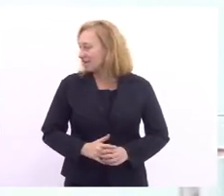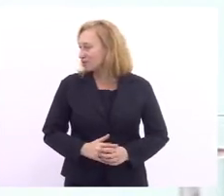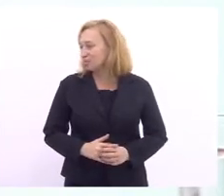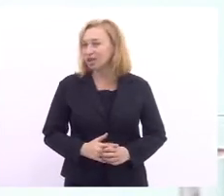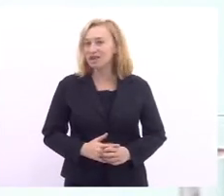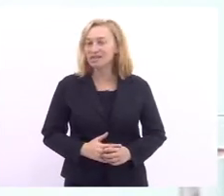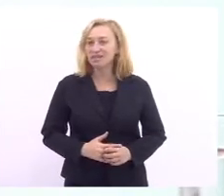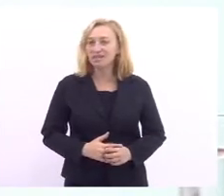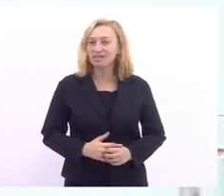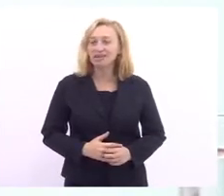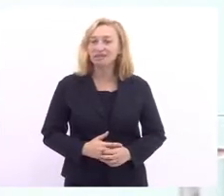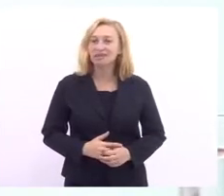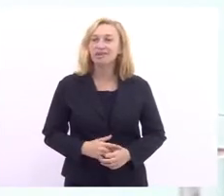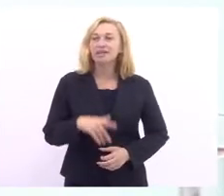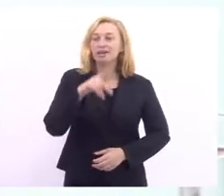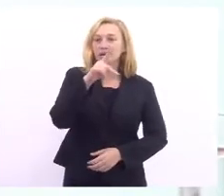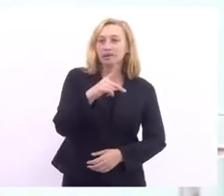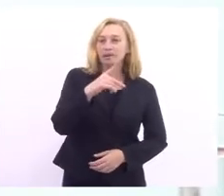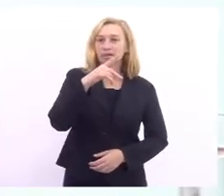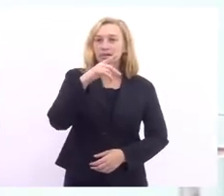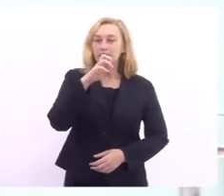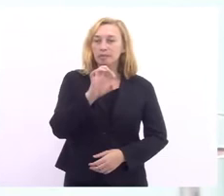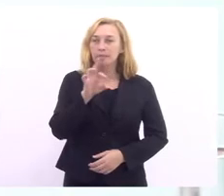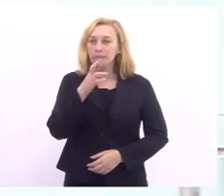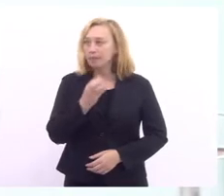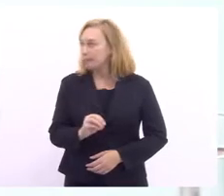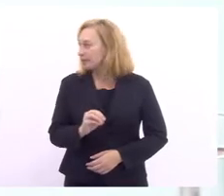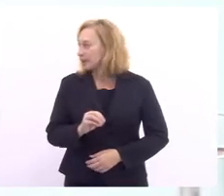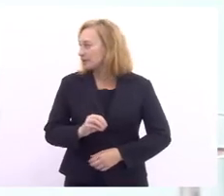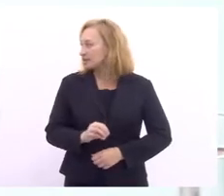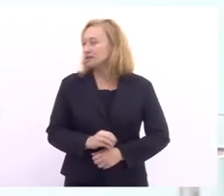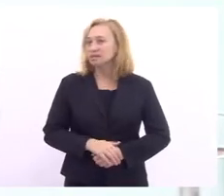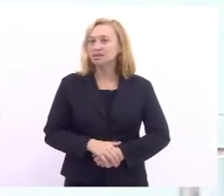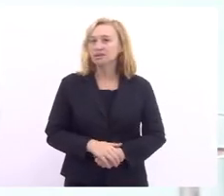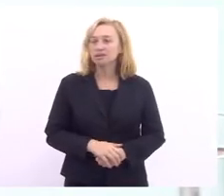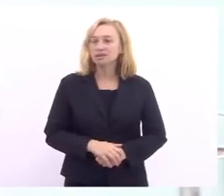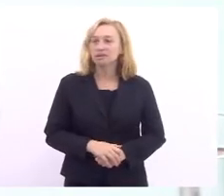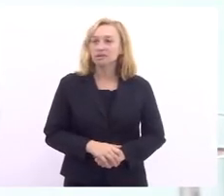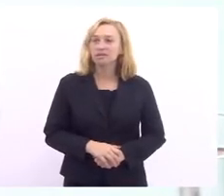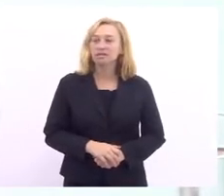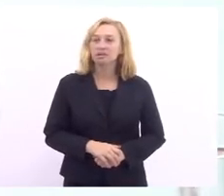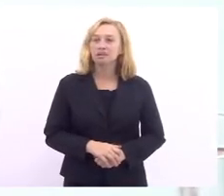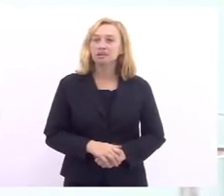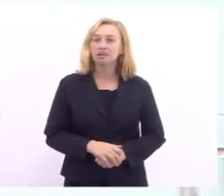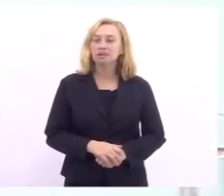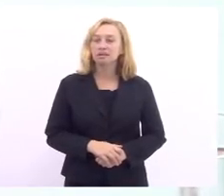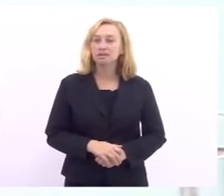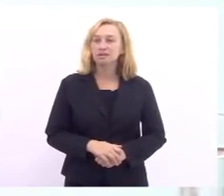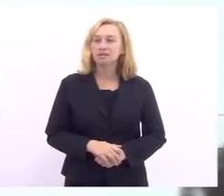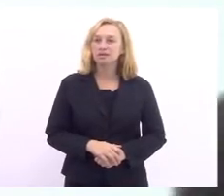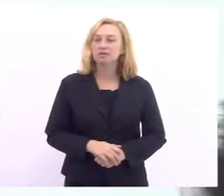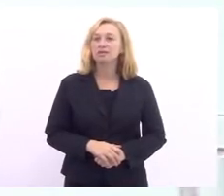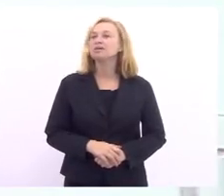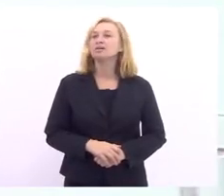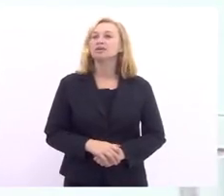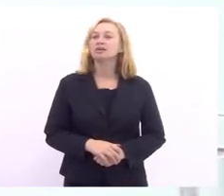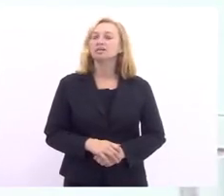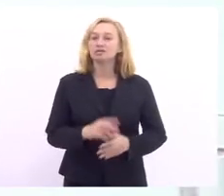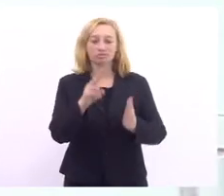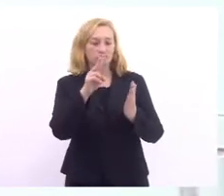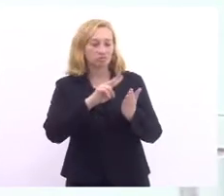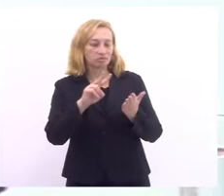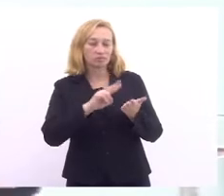o Pedro já o limite coordenador da revista atrás popularmente conhecido Ainda bem com Pedro do livro é um propagador da leitura